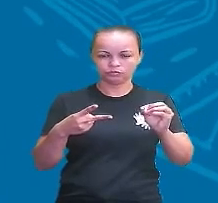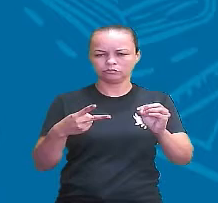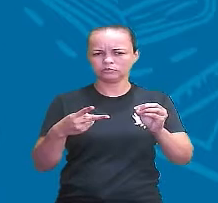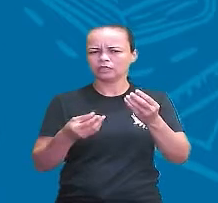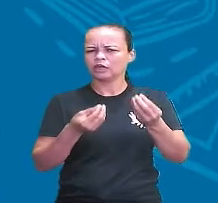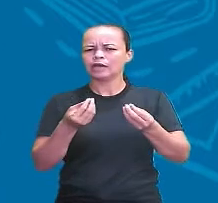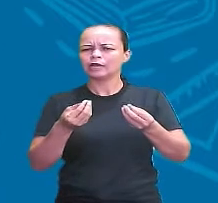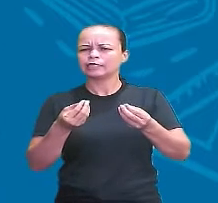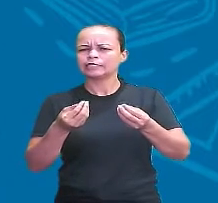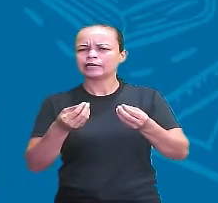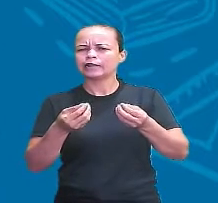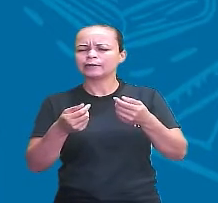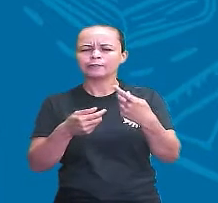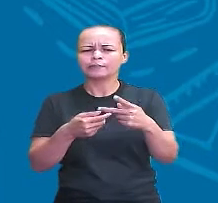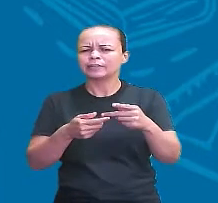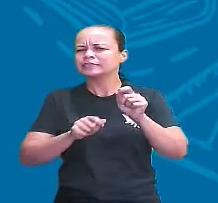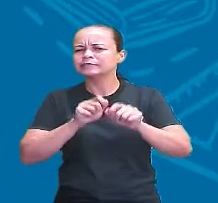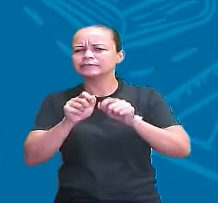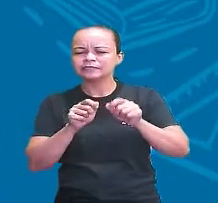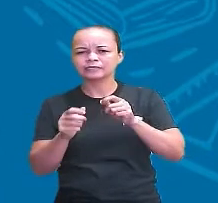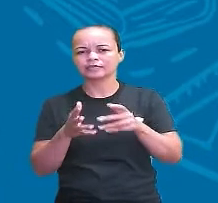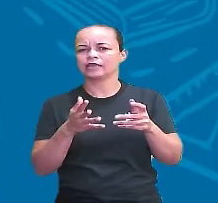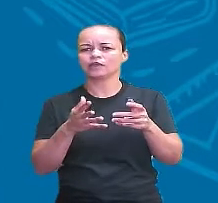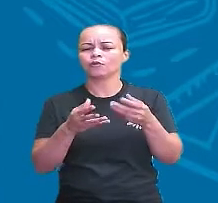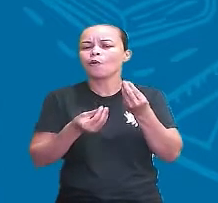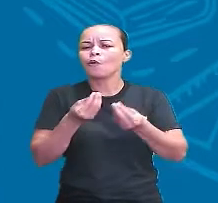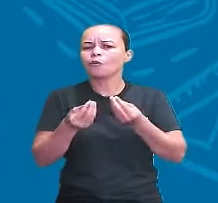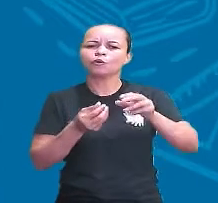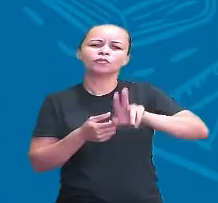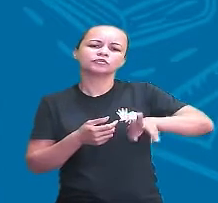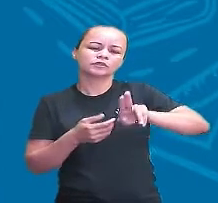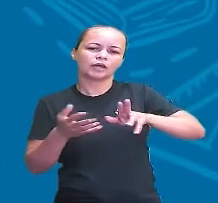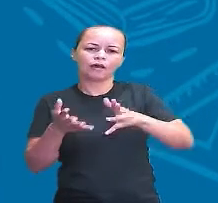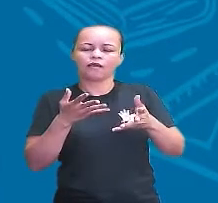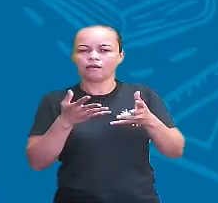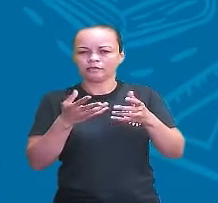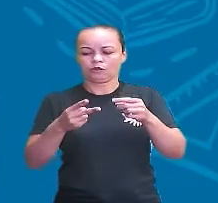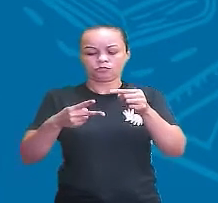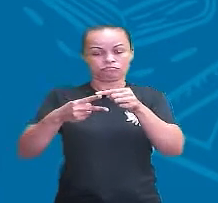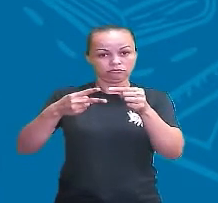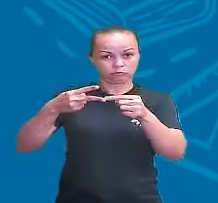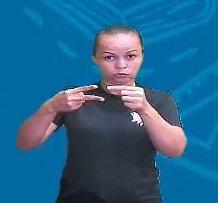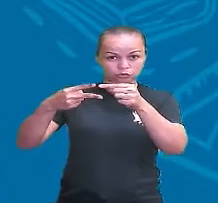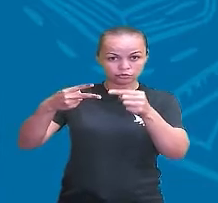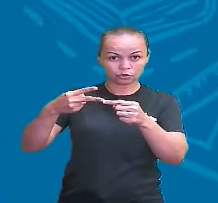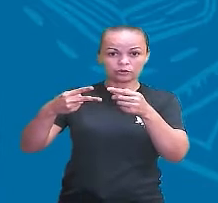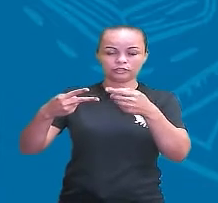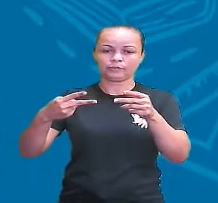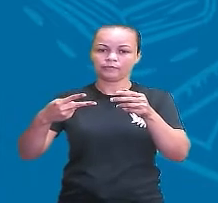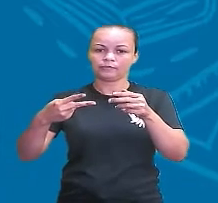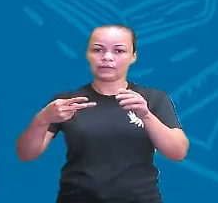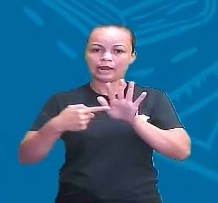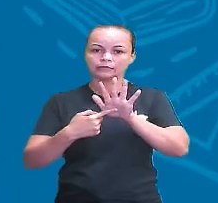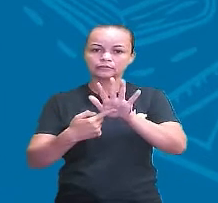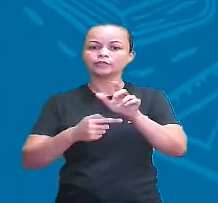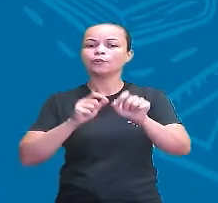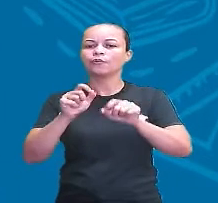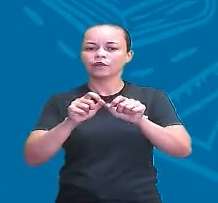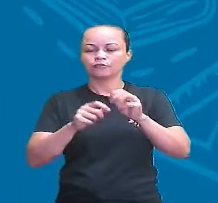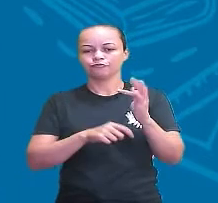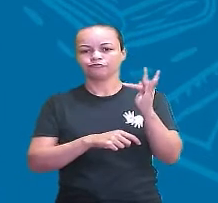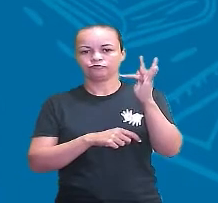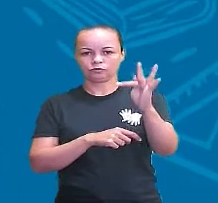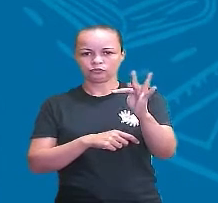realidade? Gente, como eu falei anteriormente, tanto o will quanto o going to representam futuro. Então, a gente já